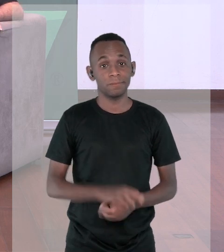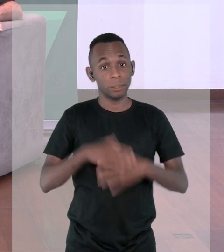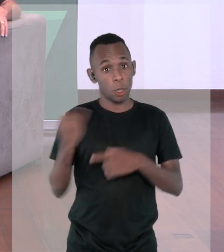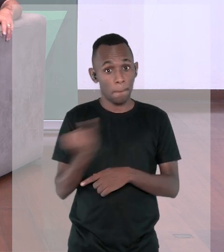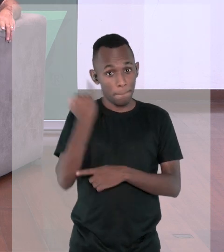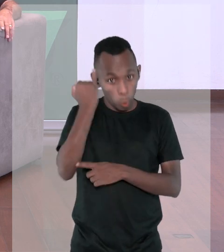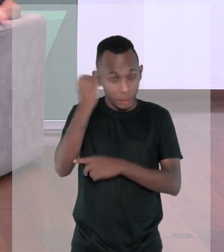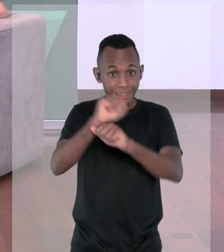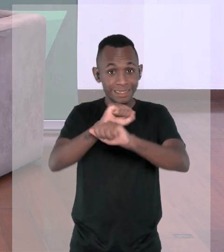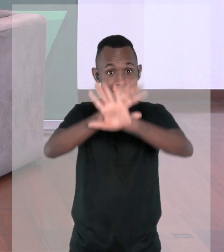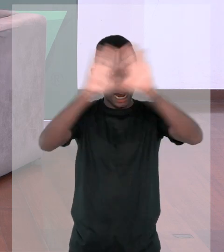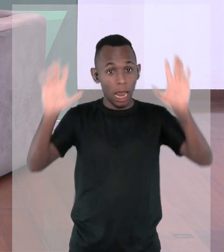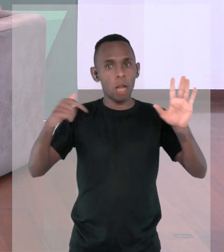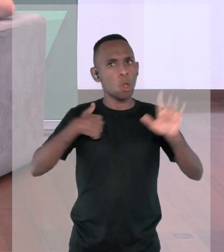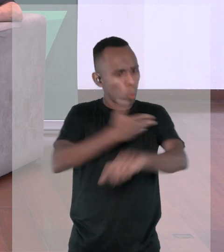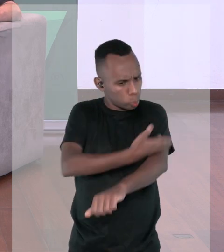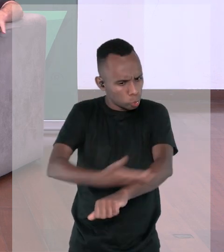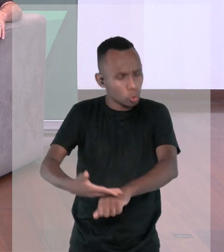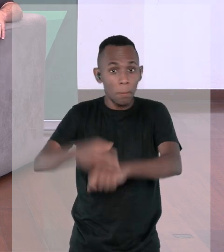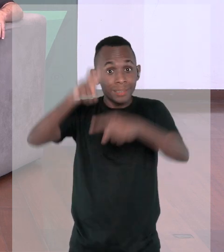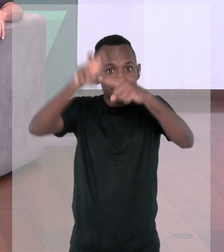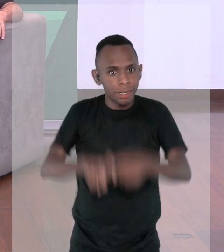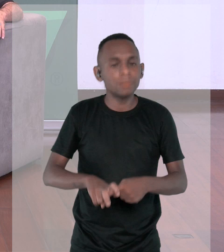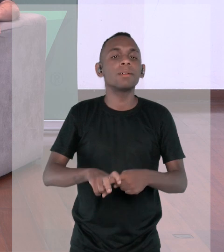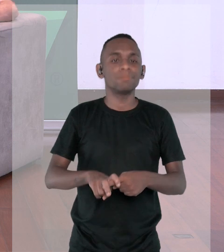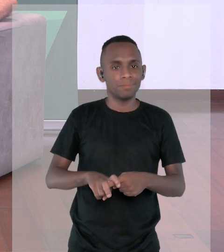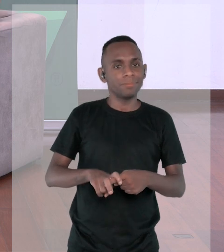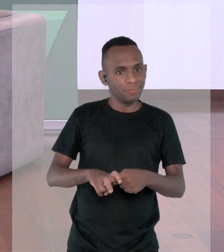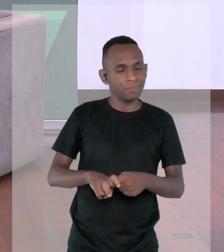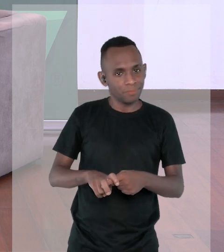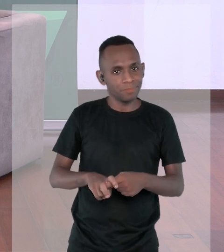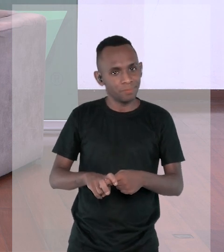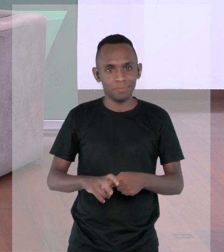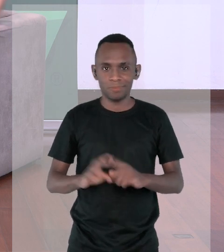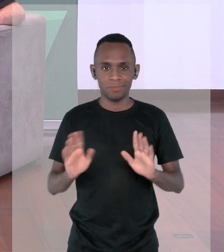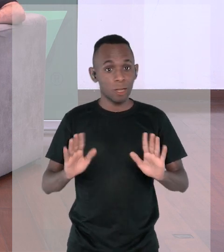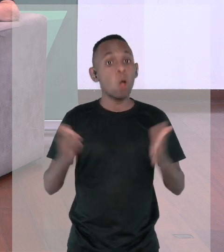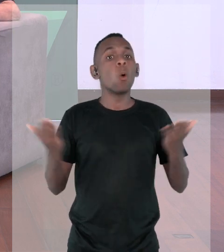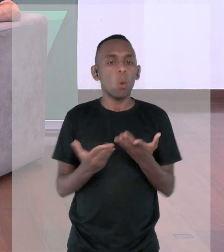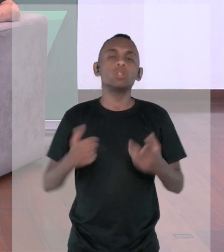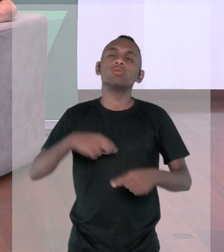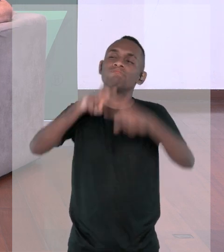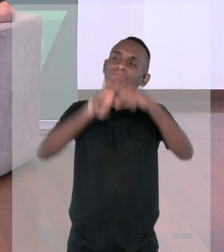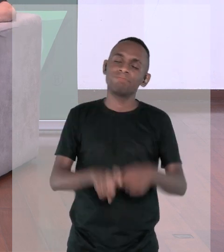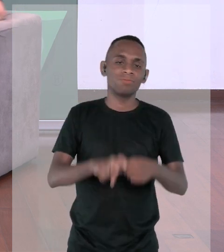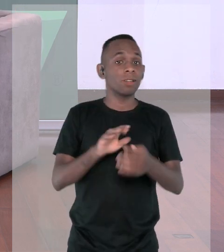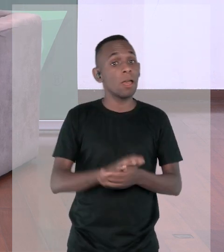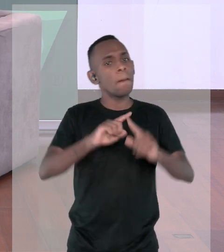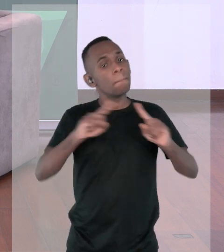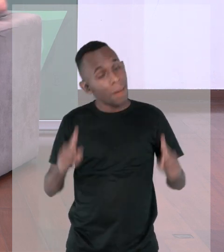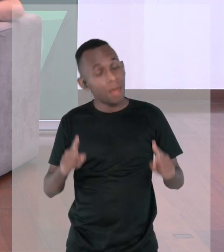É importante deixar claro que eu estou acostumado a sentar nesta cadeira. Não, hoje eu vou ficar aqui.